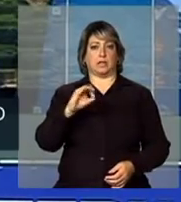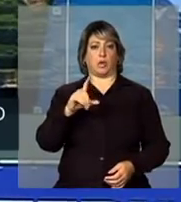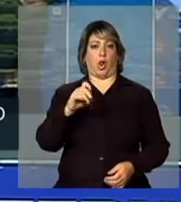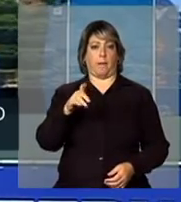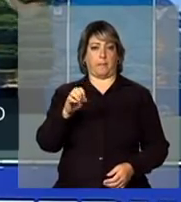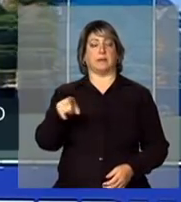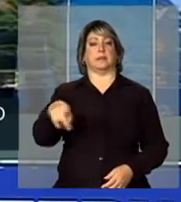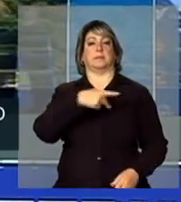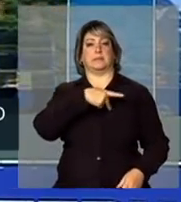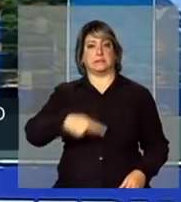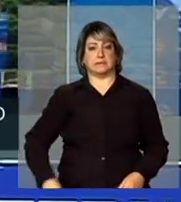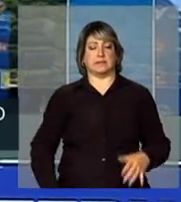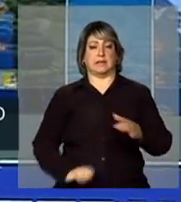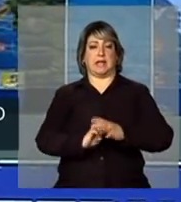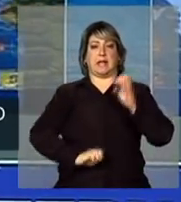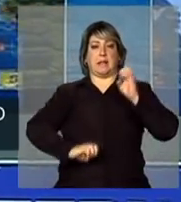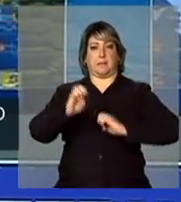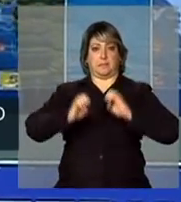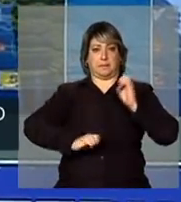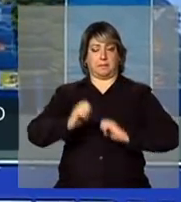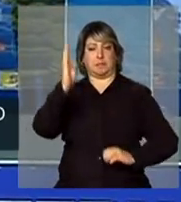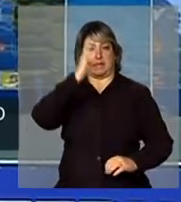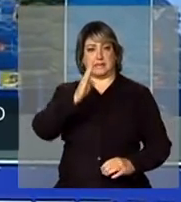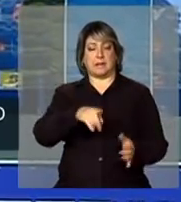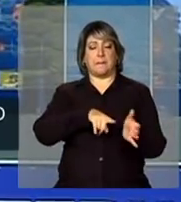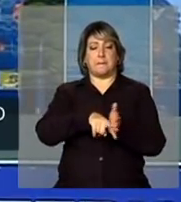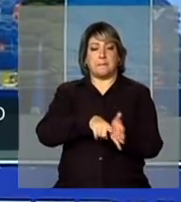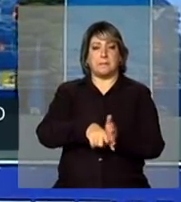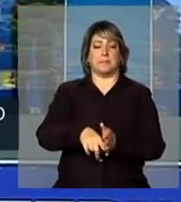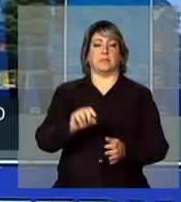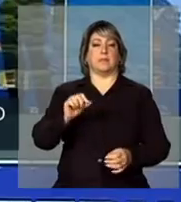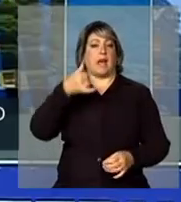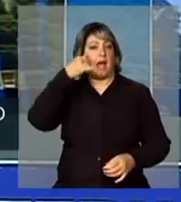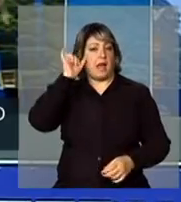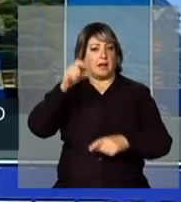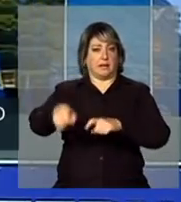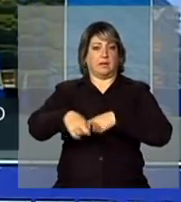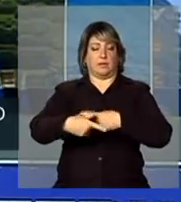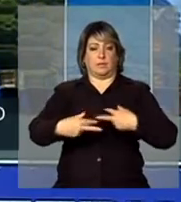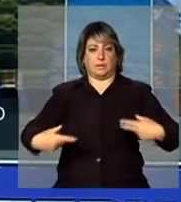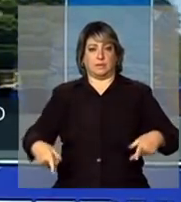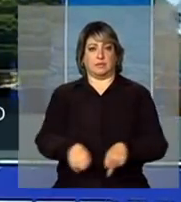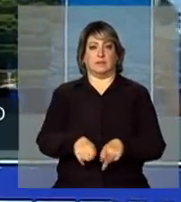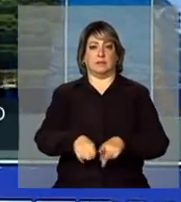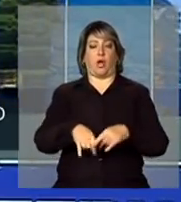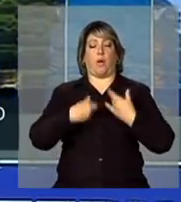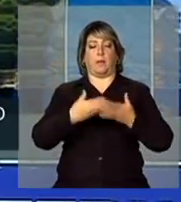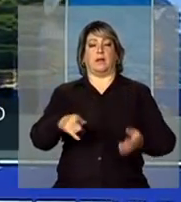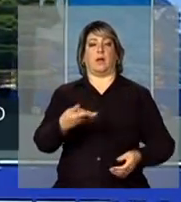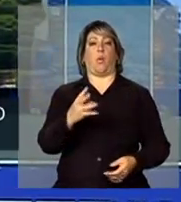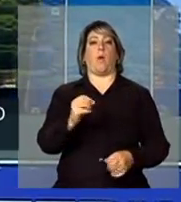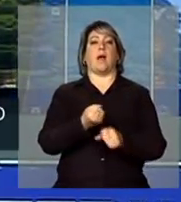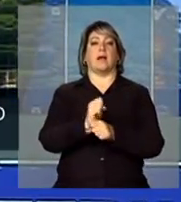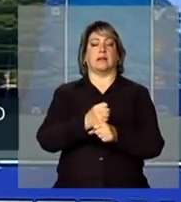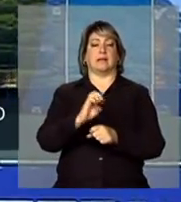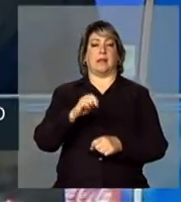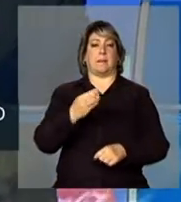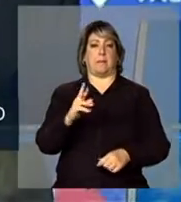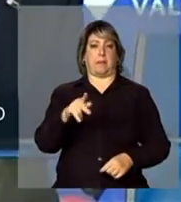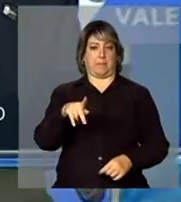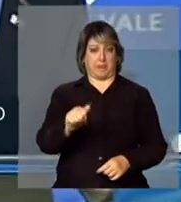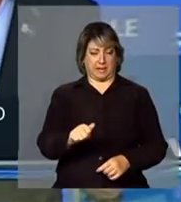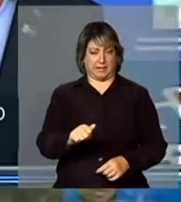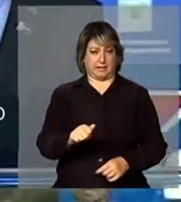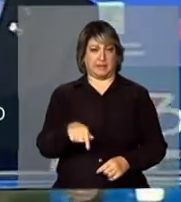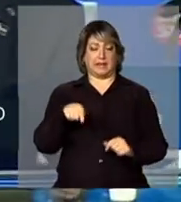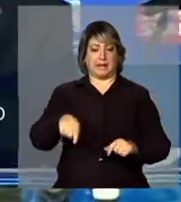da Empresa Brasileira de Pesquisa Agropecuária, em homenagem aos 40 anos da Embrapa.